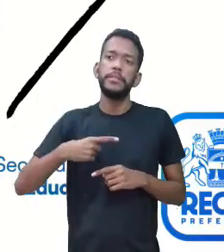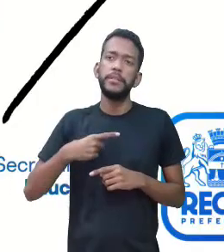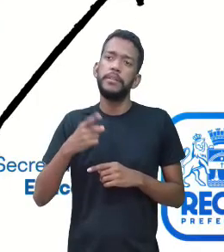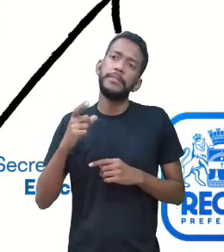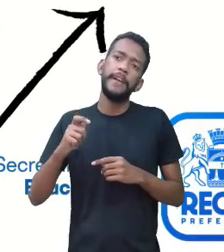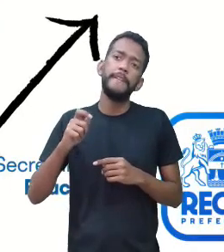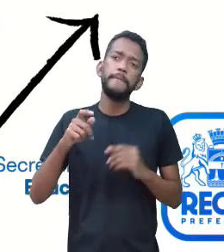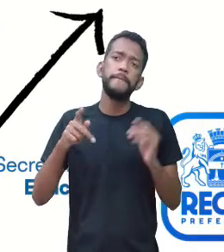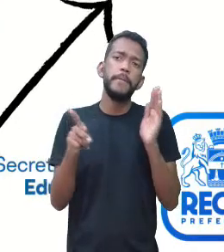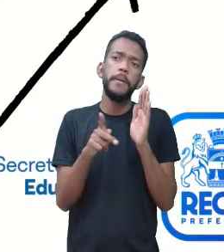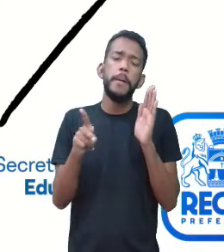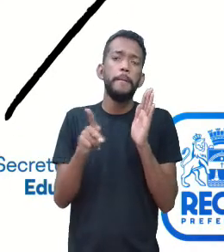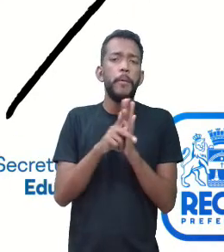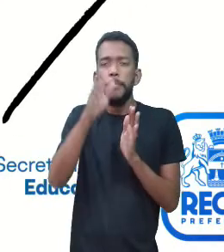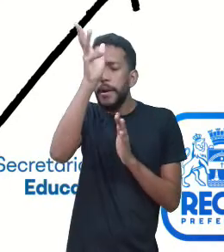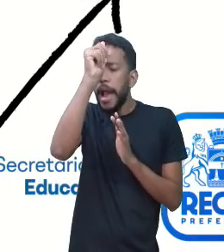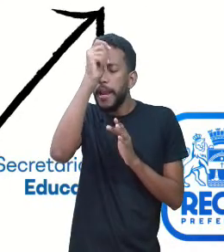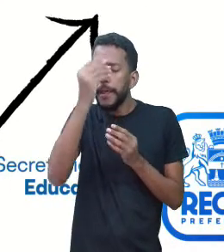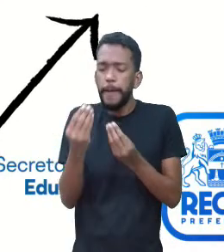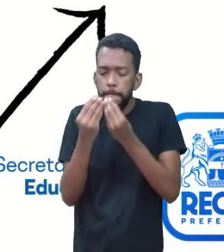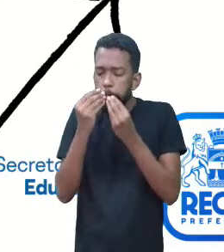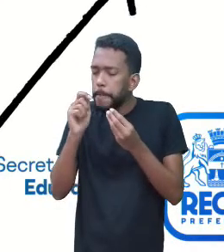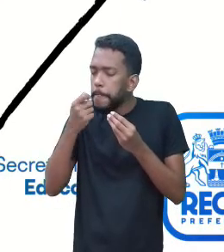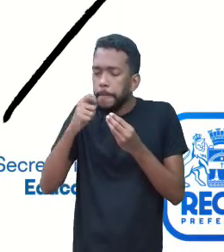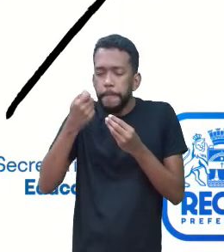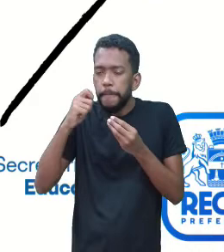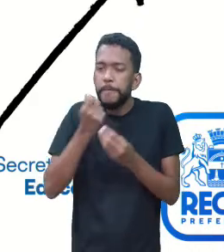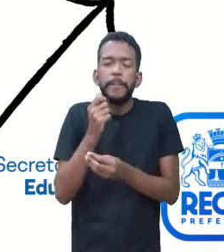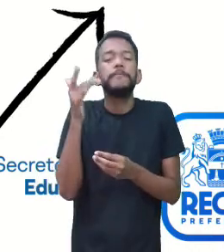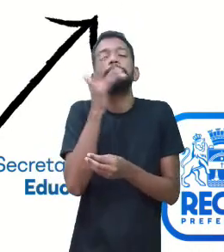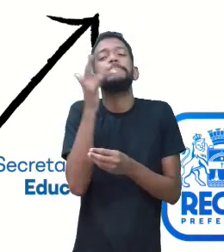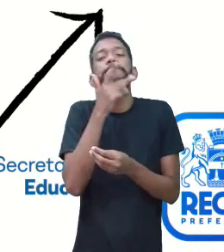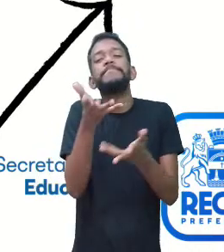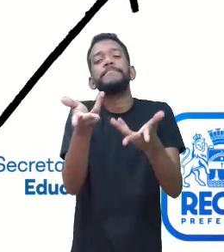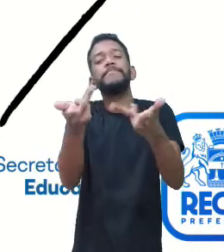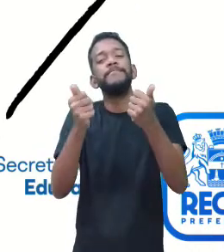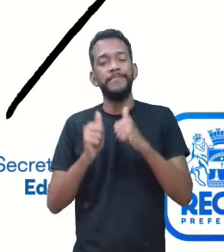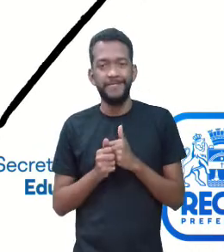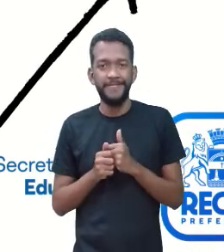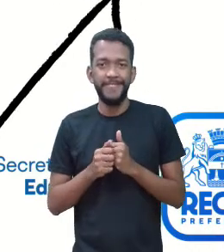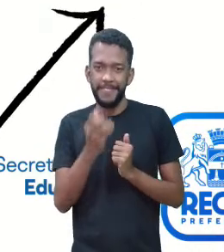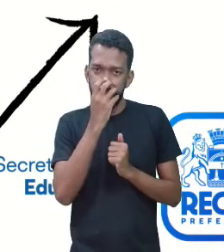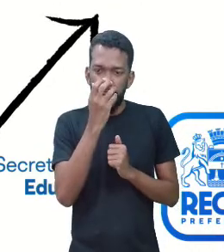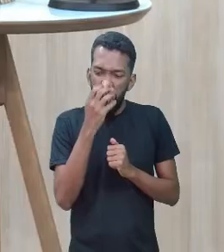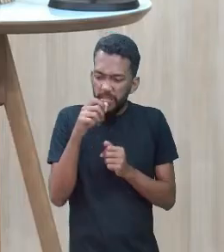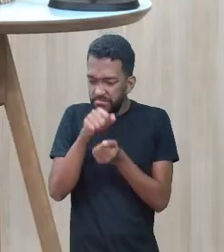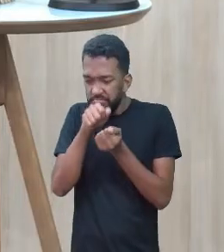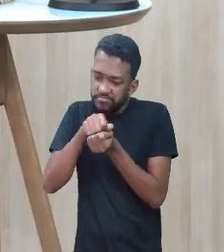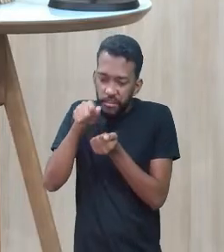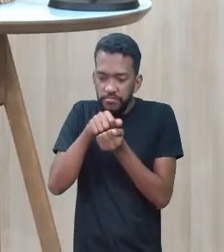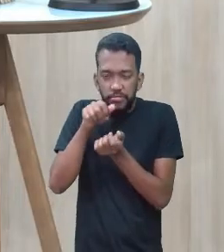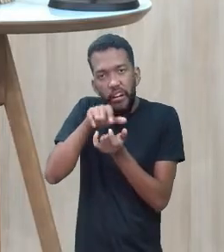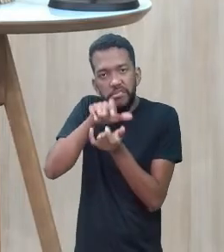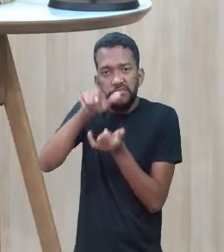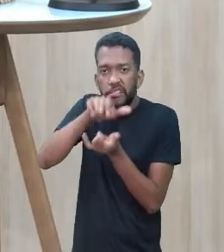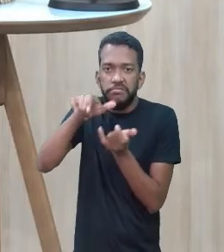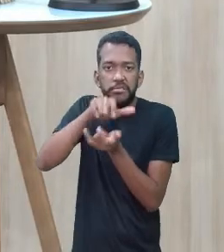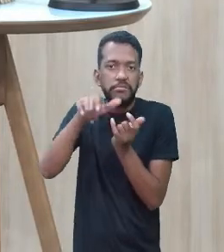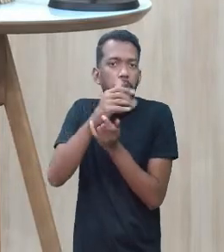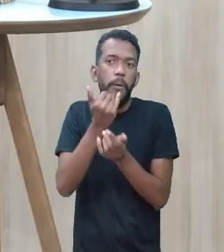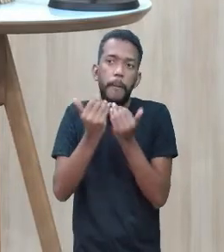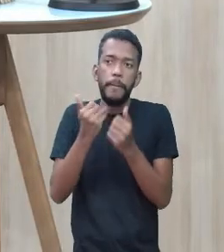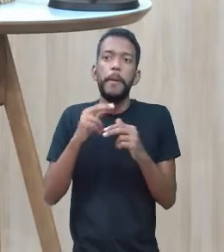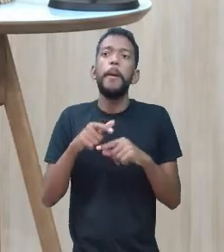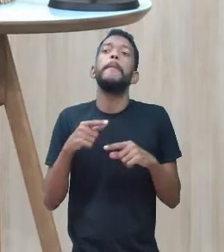uma coxinha de galinha oferecida para esse cão, seria fantástico, né, gente? Ele poderia estar aí. E se ele estivesse aqui, ele